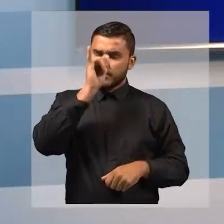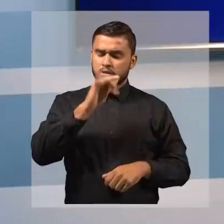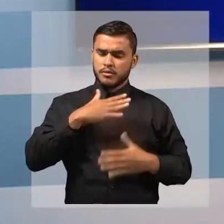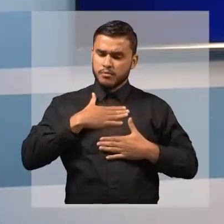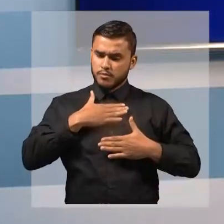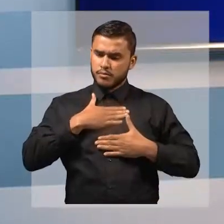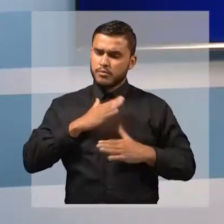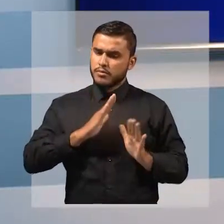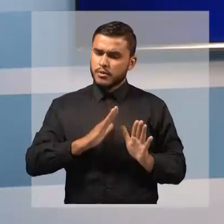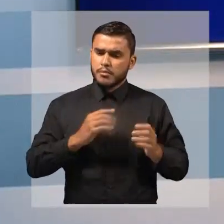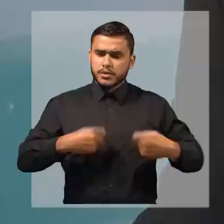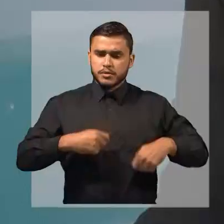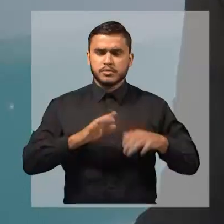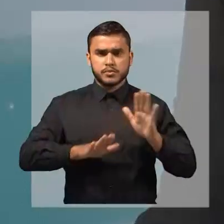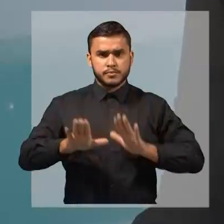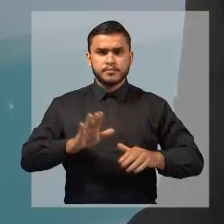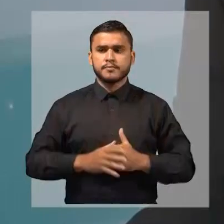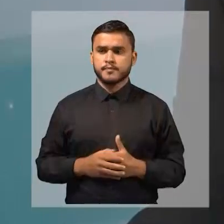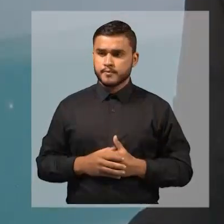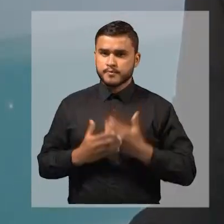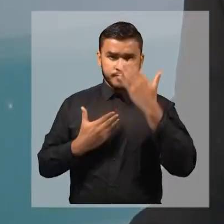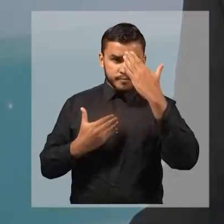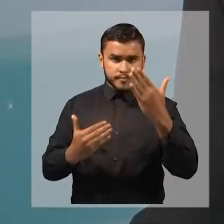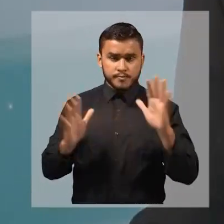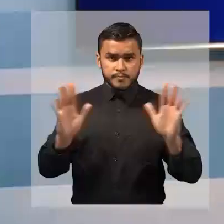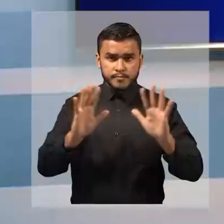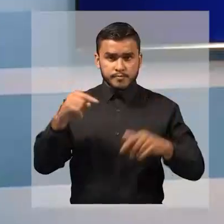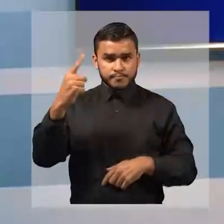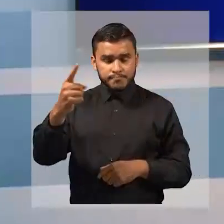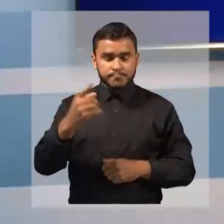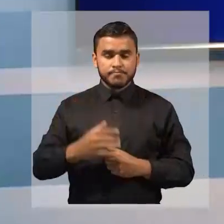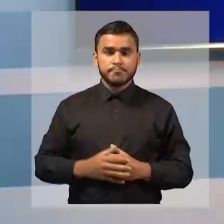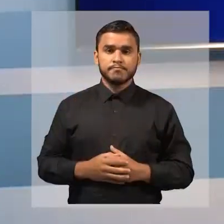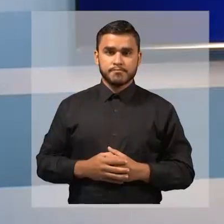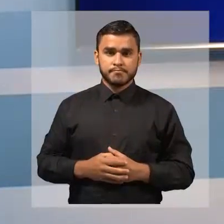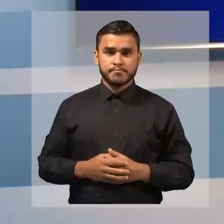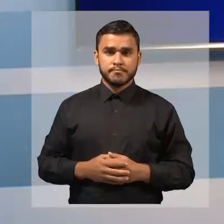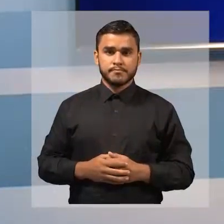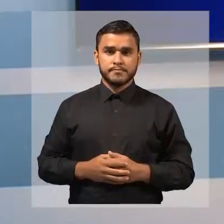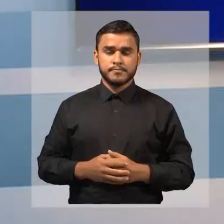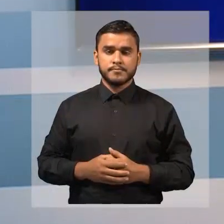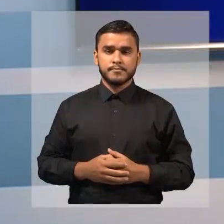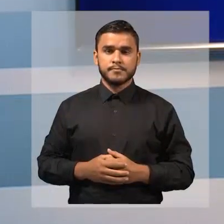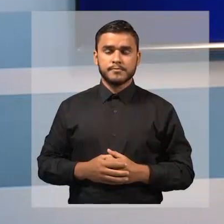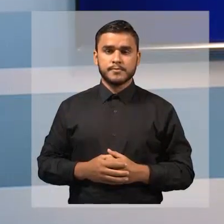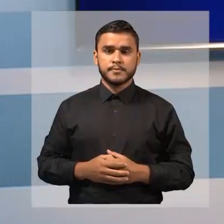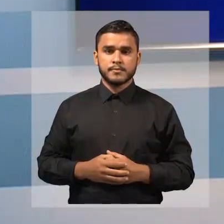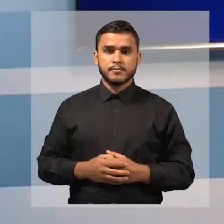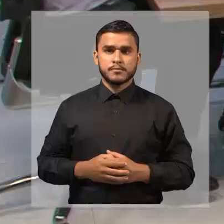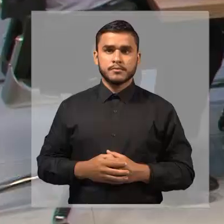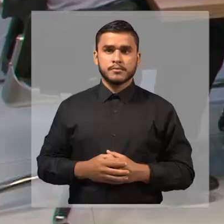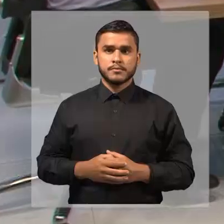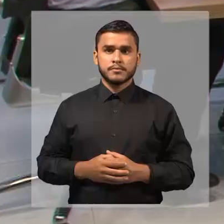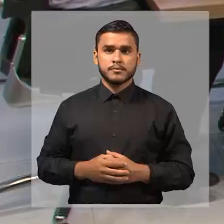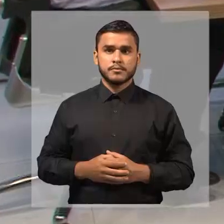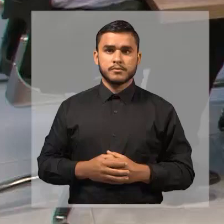determinados locais para preservar, inclusive. Muito obrigado a todos, até um próximo observatório.